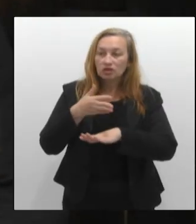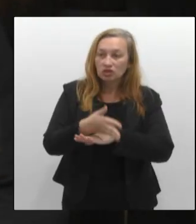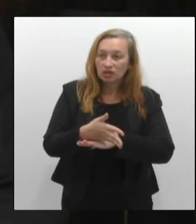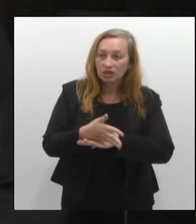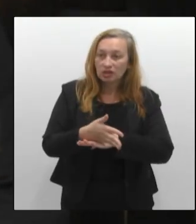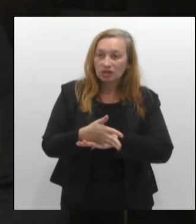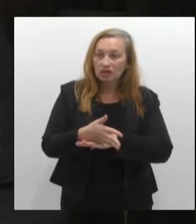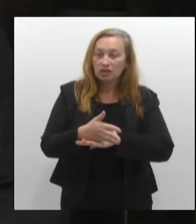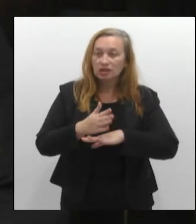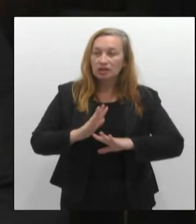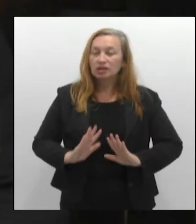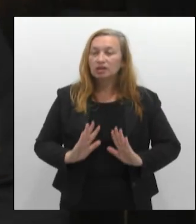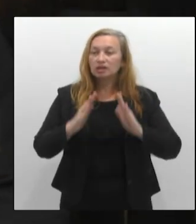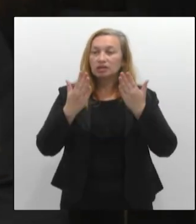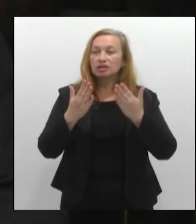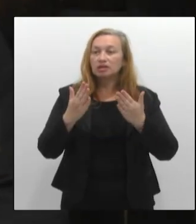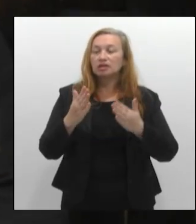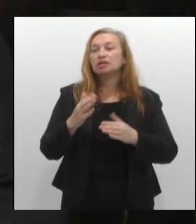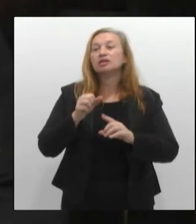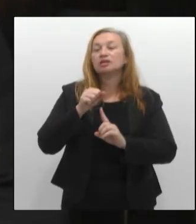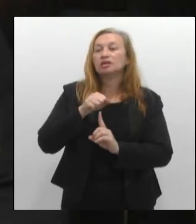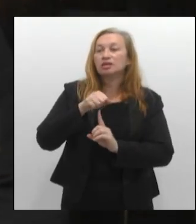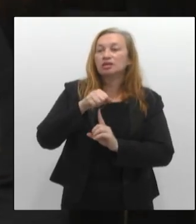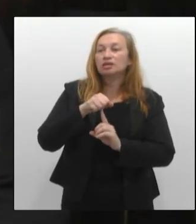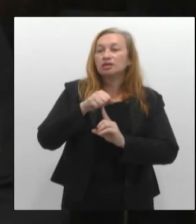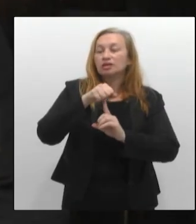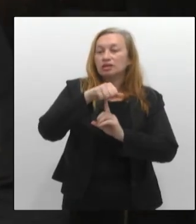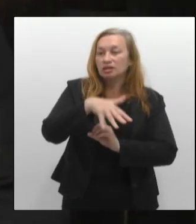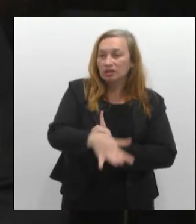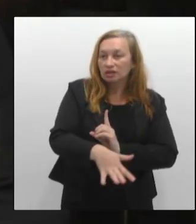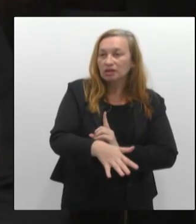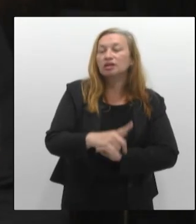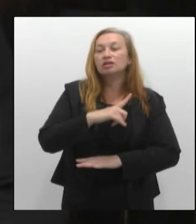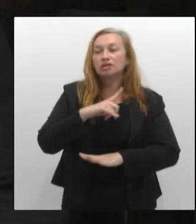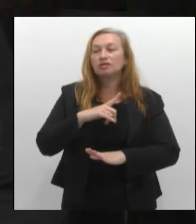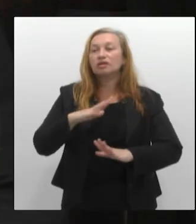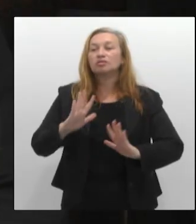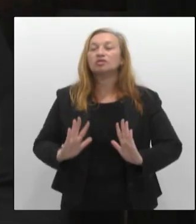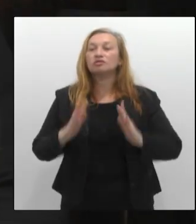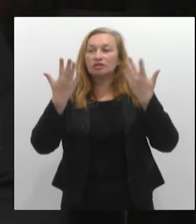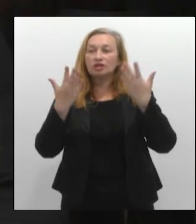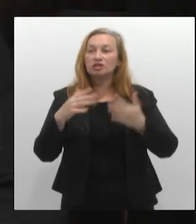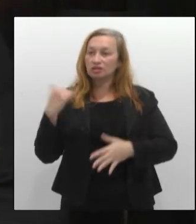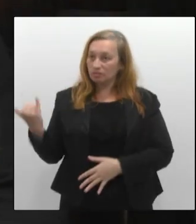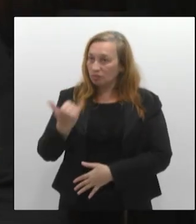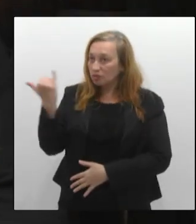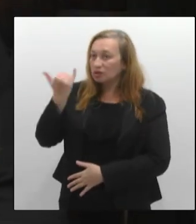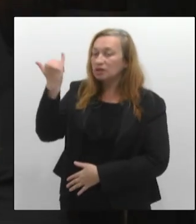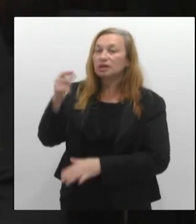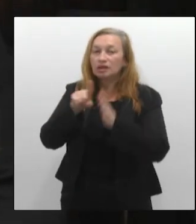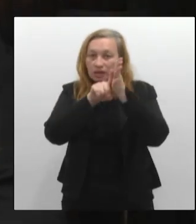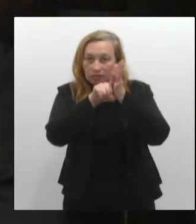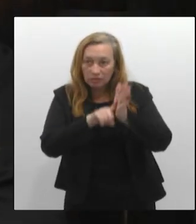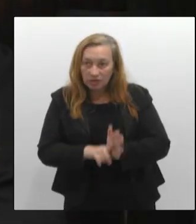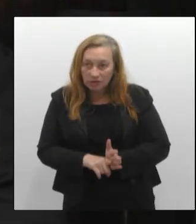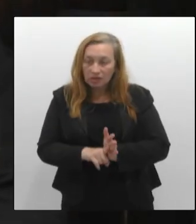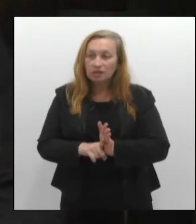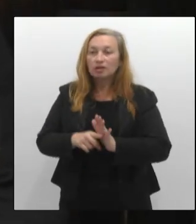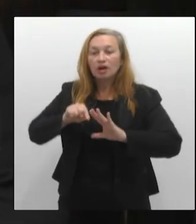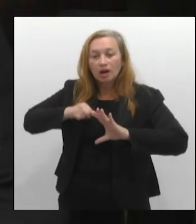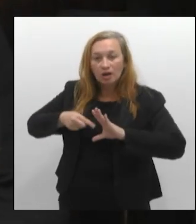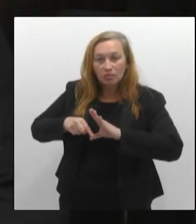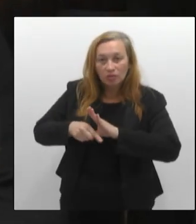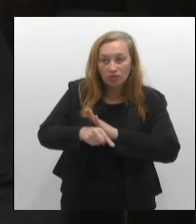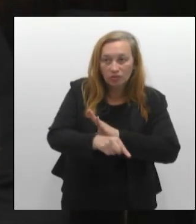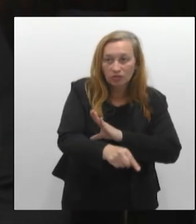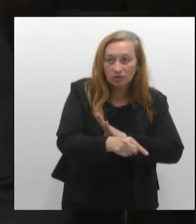esse jubileu arquidiocesano. Tivemos comemorações importantes, pesquisas,